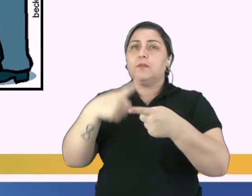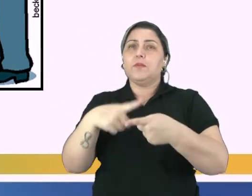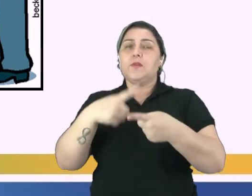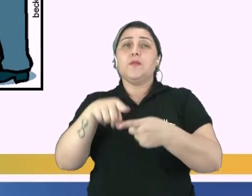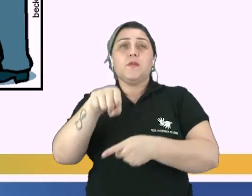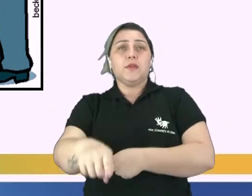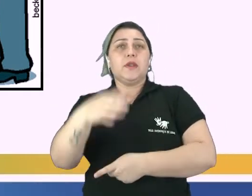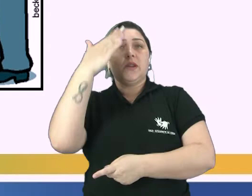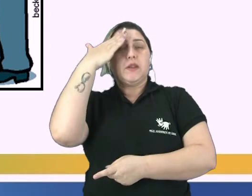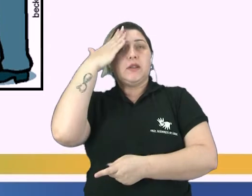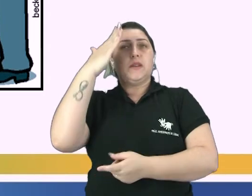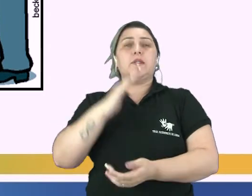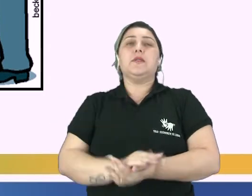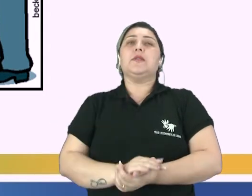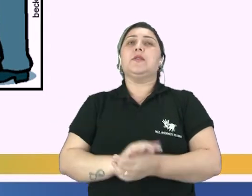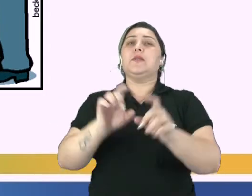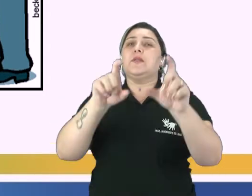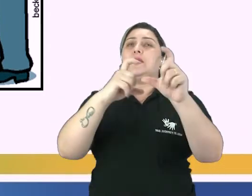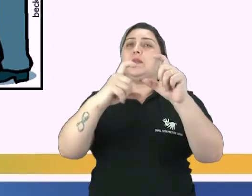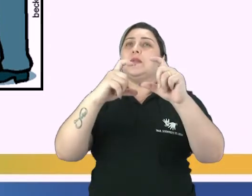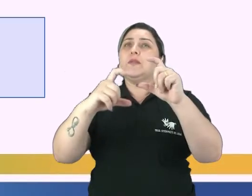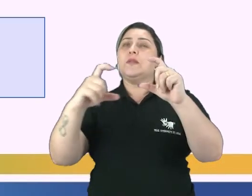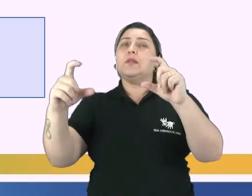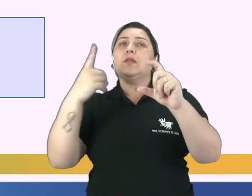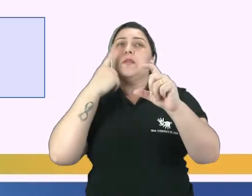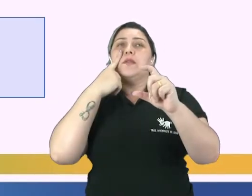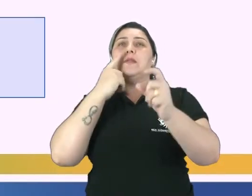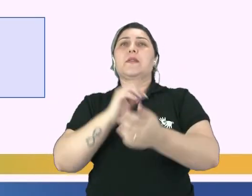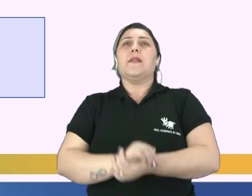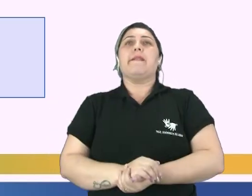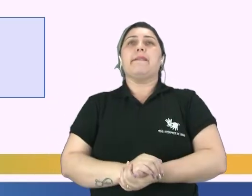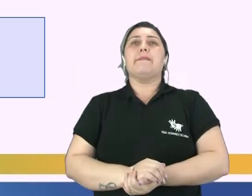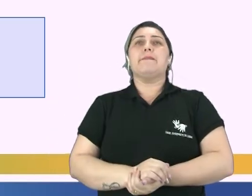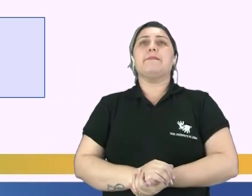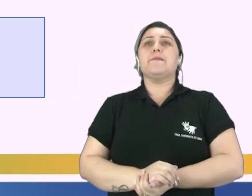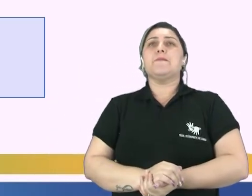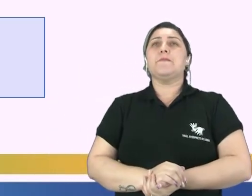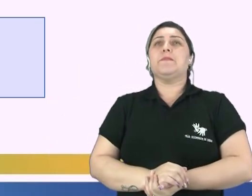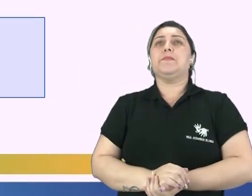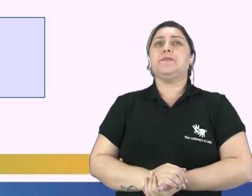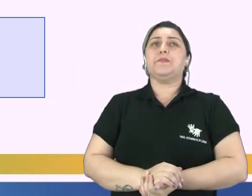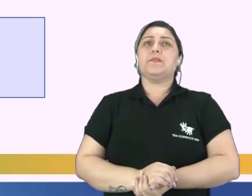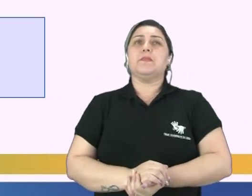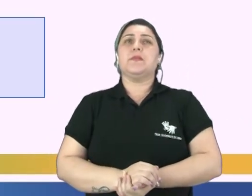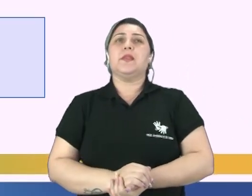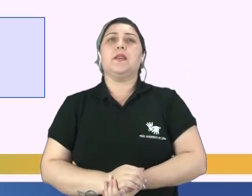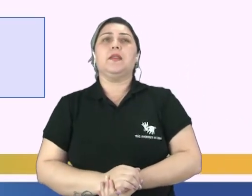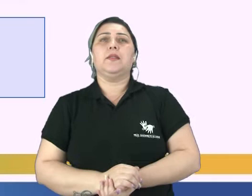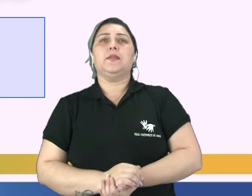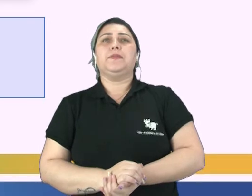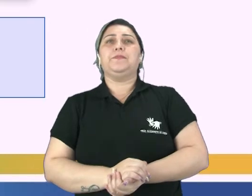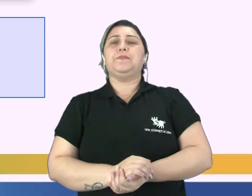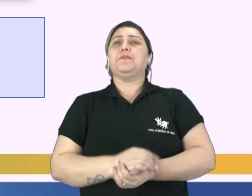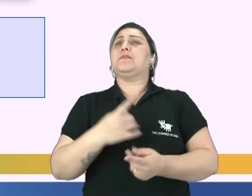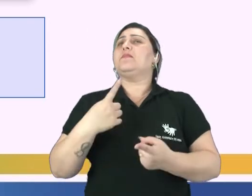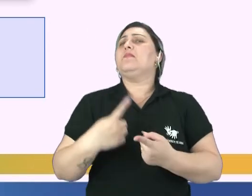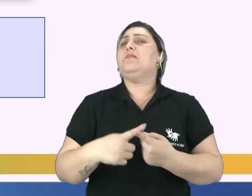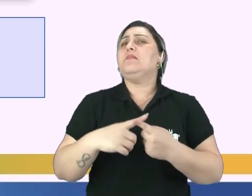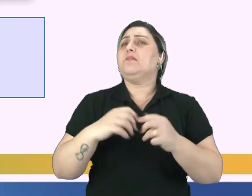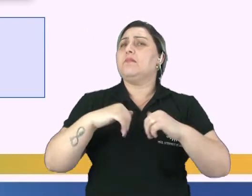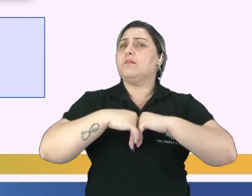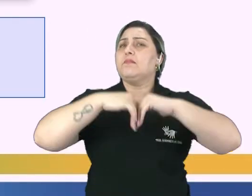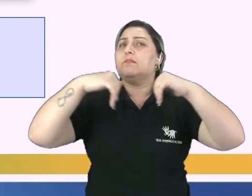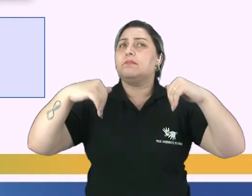você entende a tirinha do Armandinho. Então, vamos lá analisá-los? Olha só, né, o Armandinho pergunta: por que é